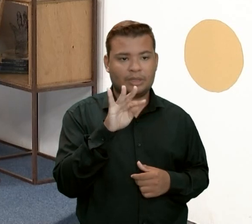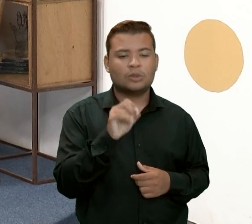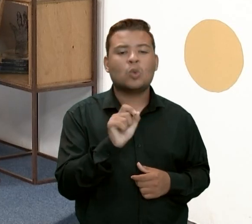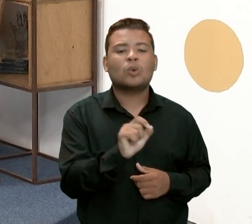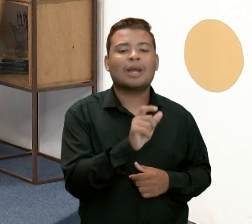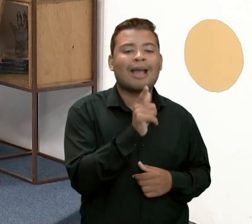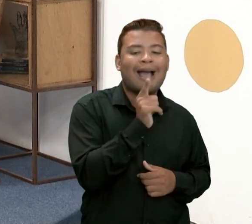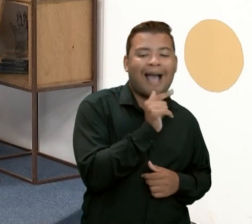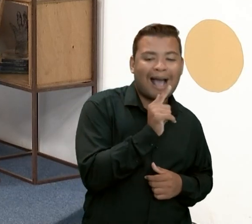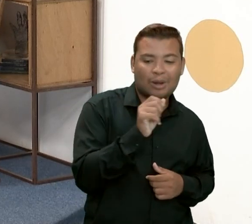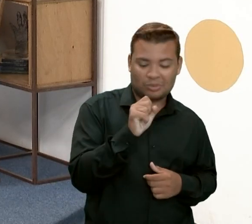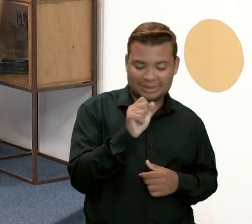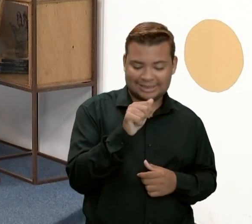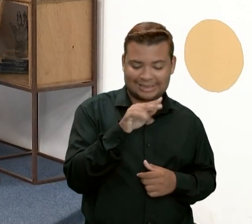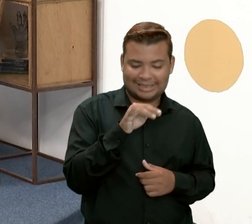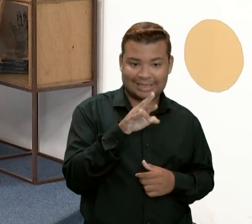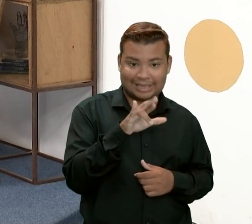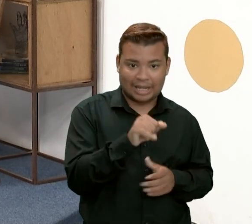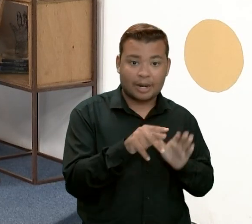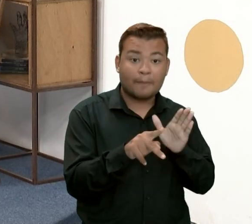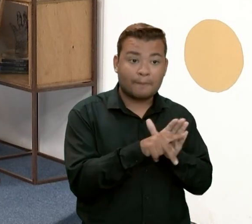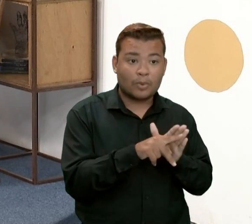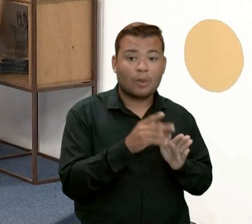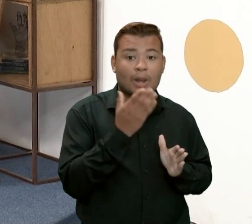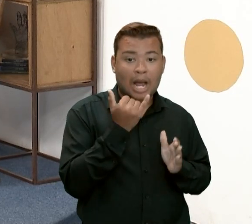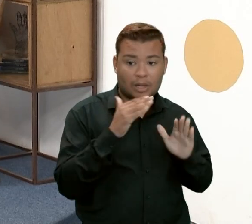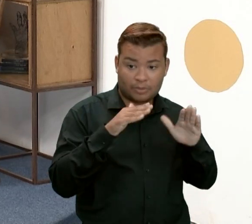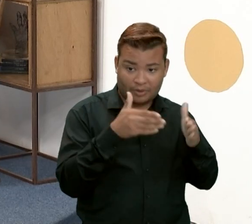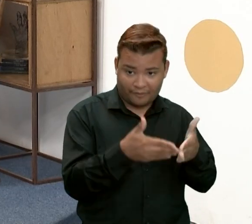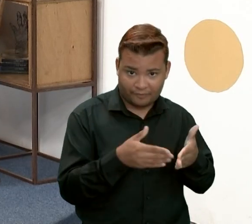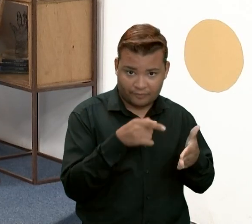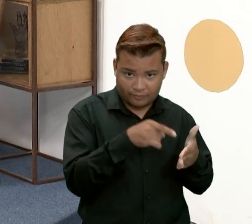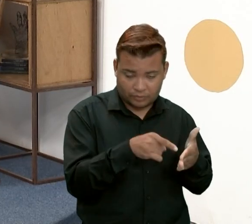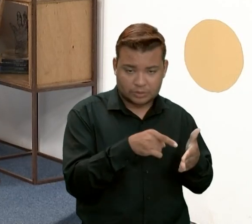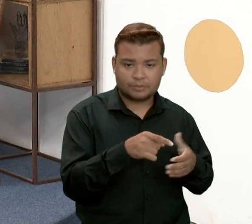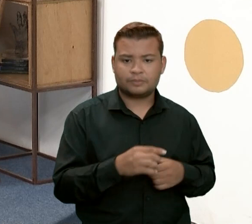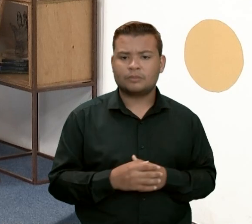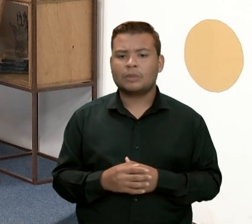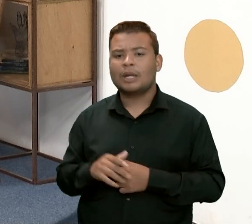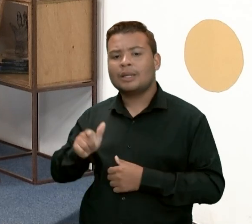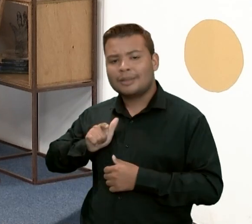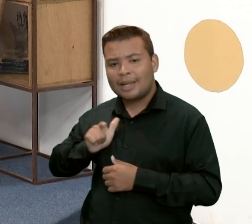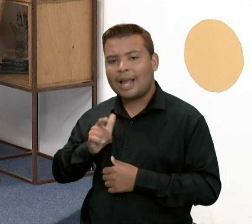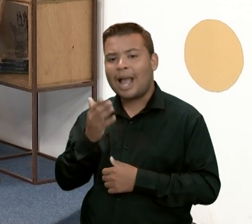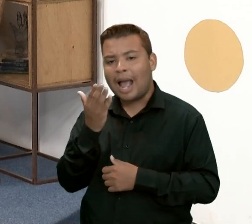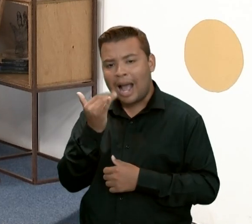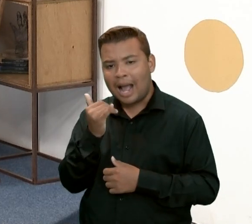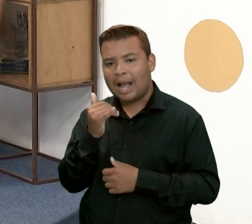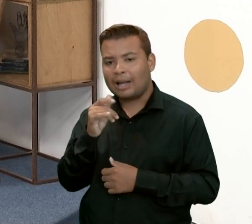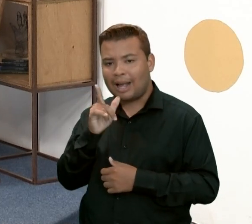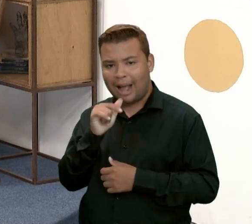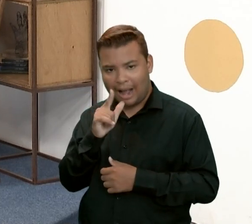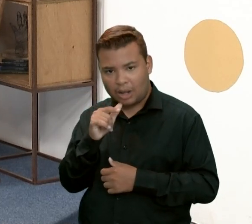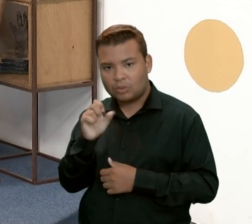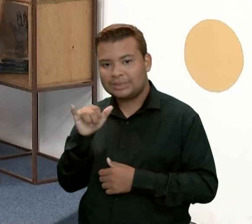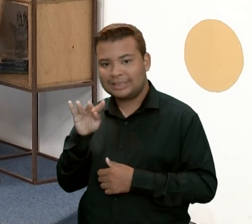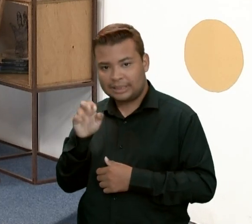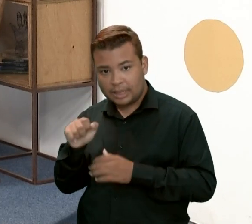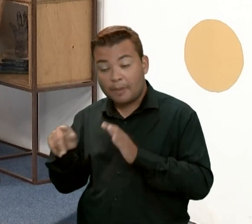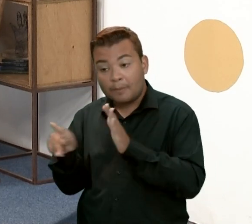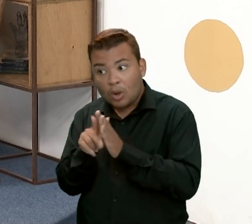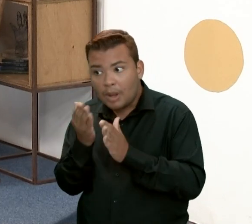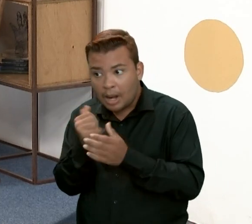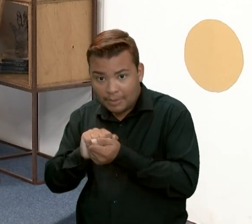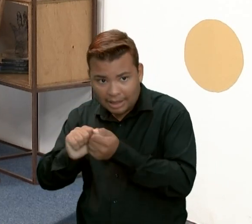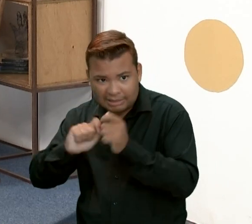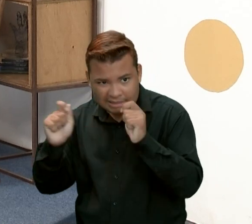própria para alimentos. A água sanitária apropriada, ela já vem então no rótulo também especificando. Né, professora